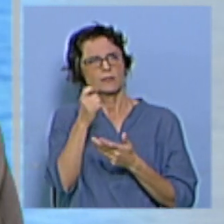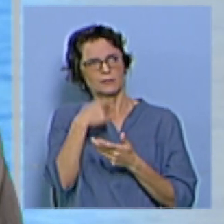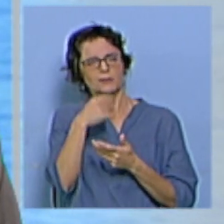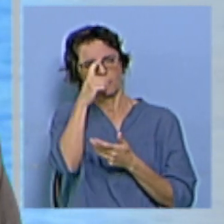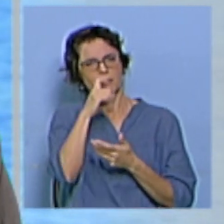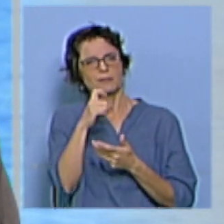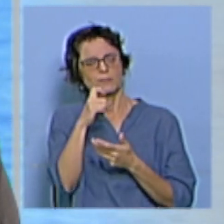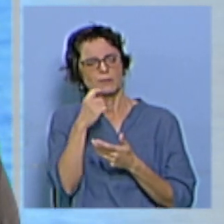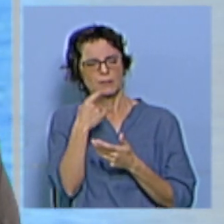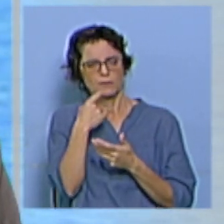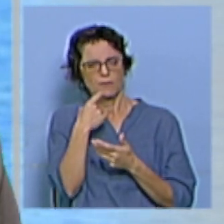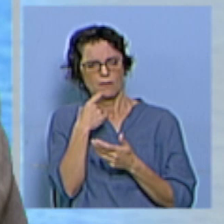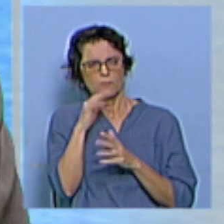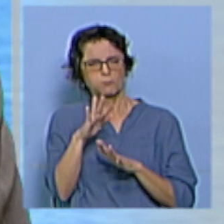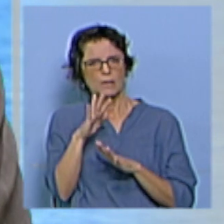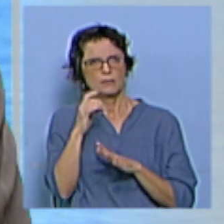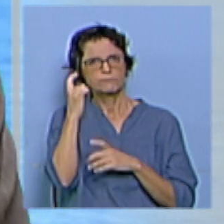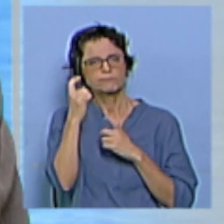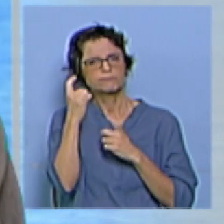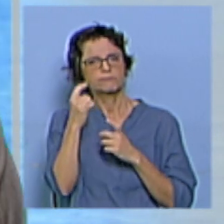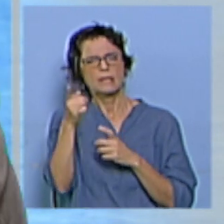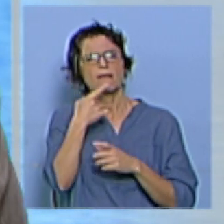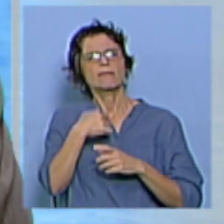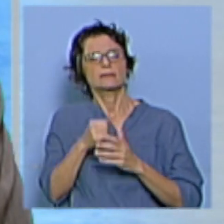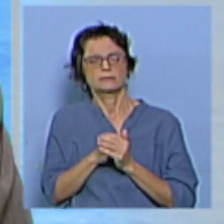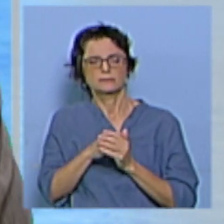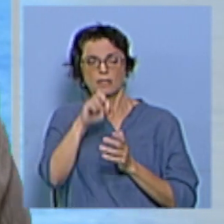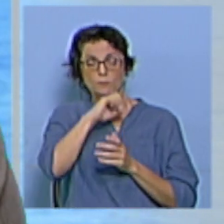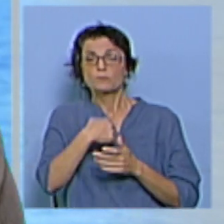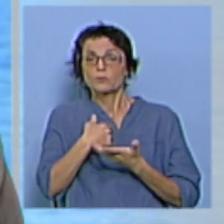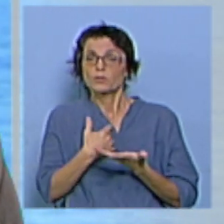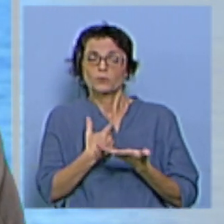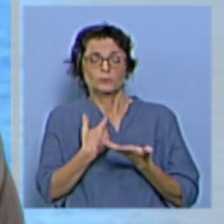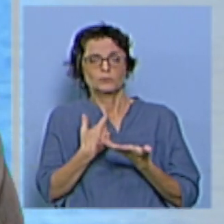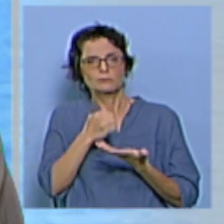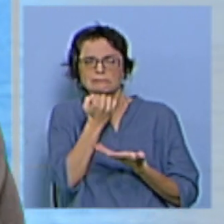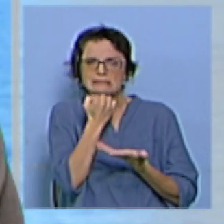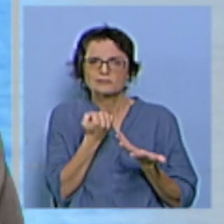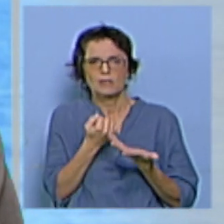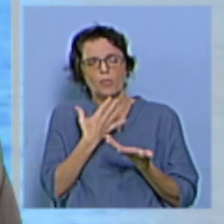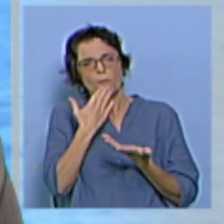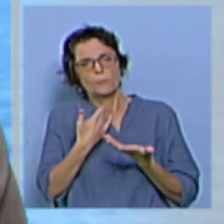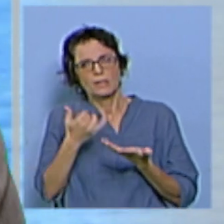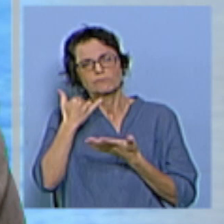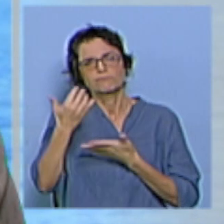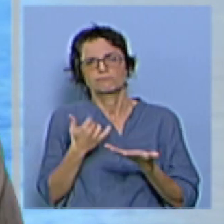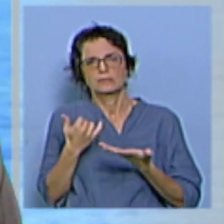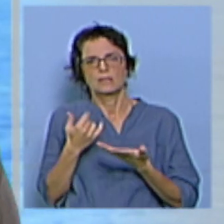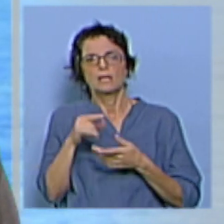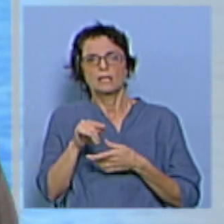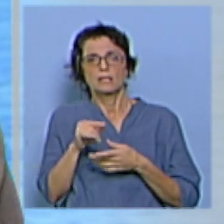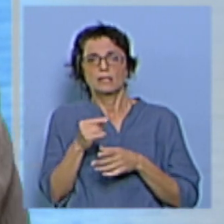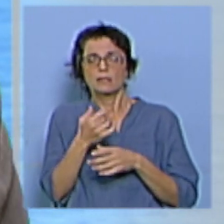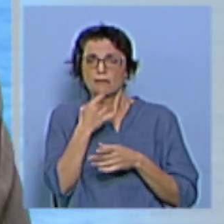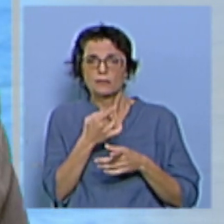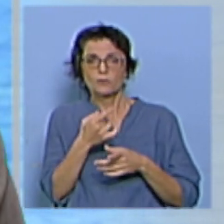dito assim: Sr. Bispo, estou muito contente e agradeço muito o seu telefonema, e que me tenha dito que os nossos capelães